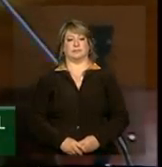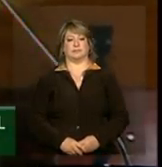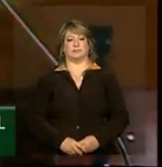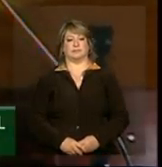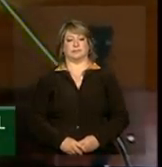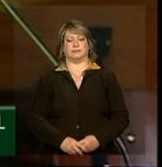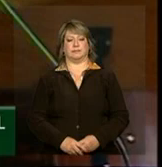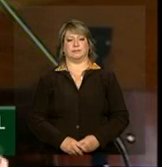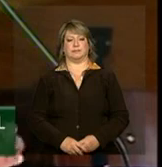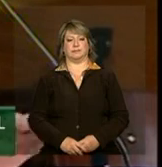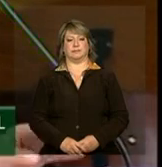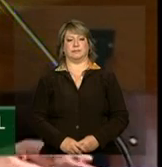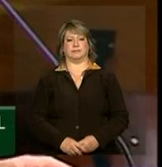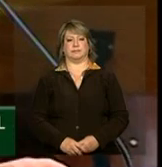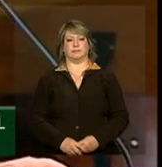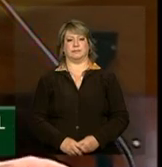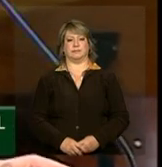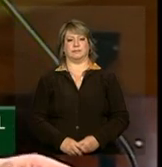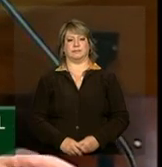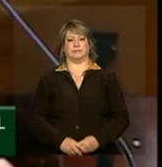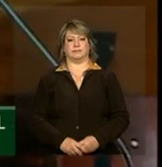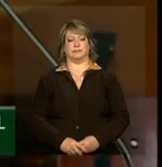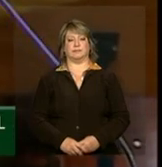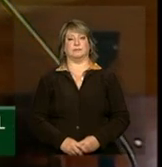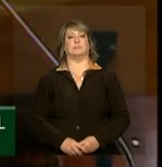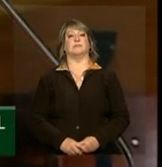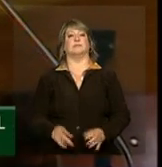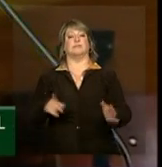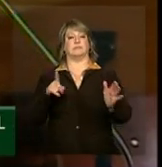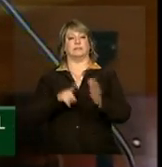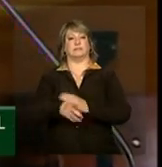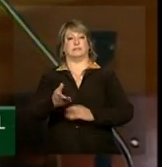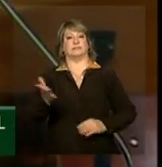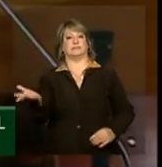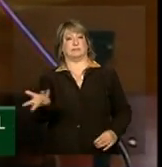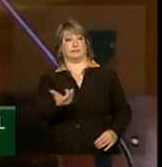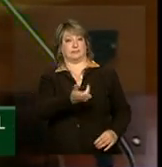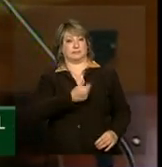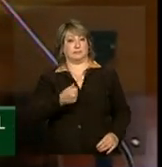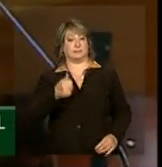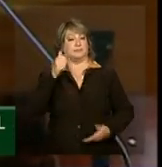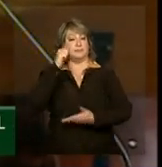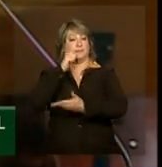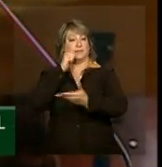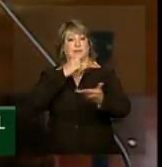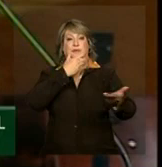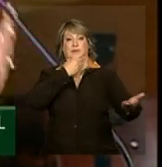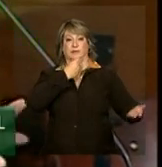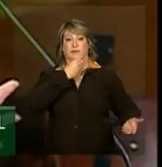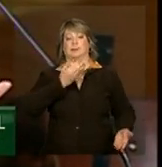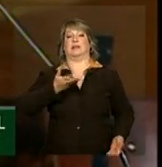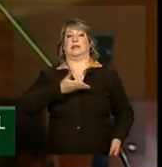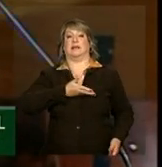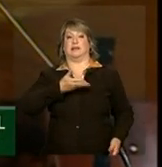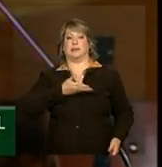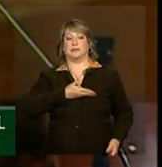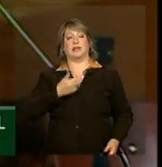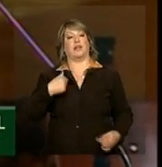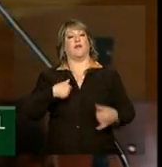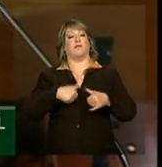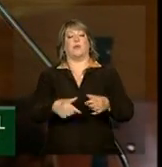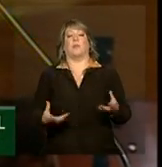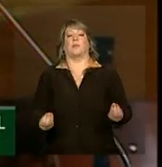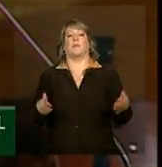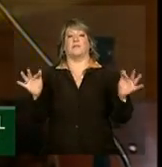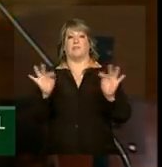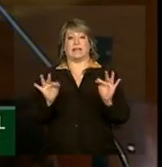Your Excellencies, ladies and gentlemen, friends. Excelências, senhoras, senhores, amigos, amigas, eu fico muito feliz